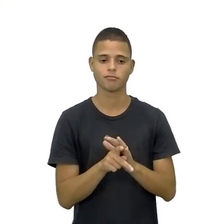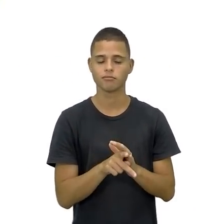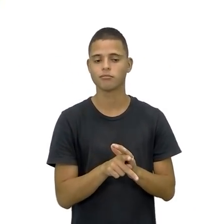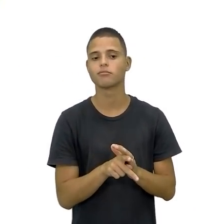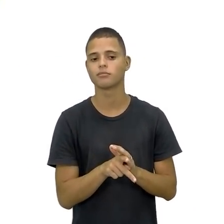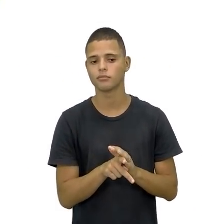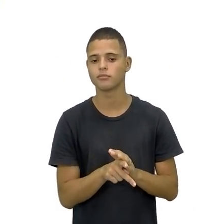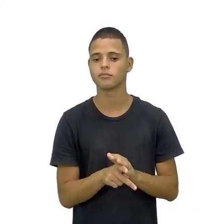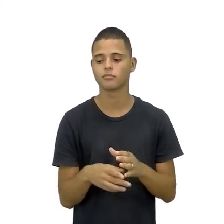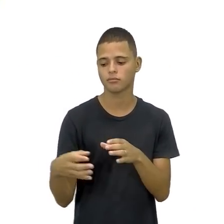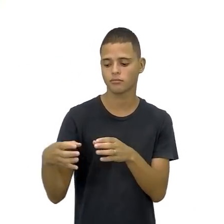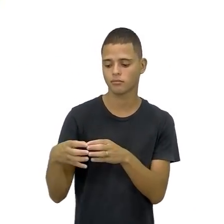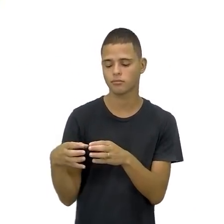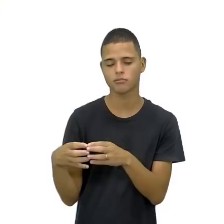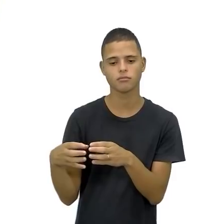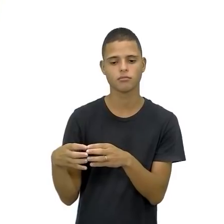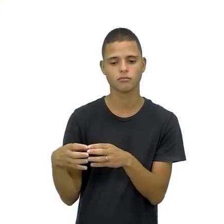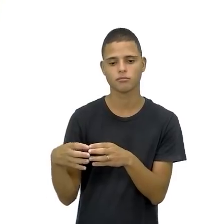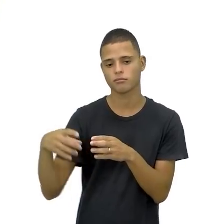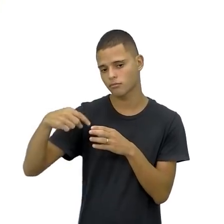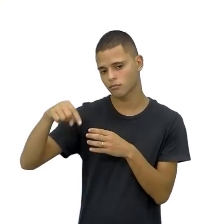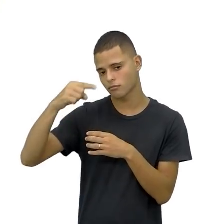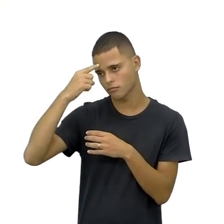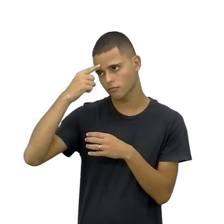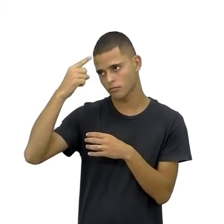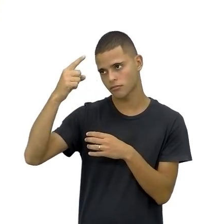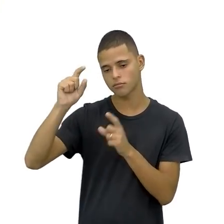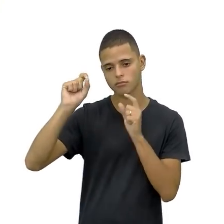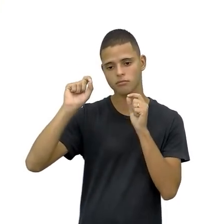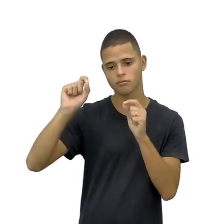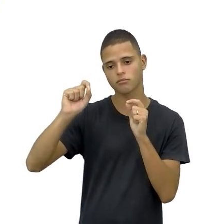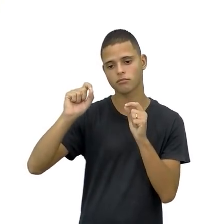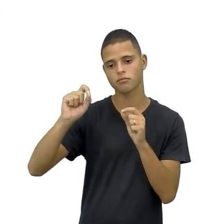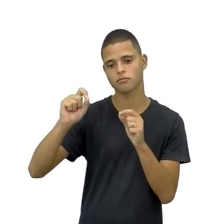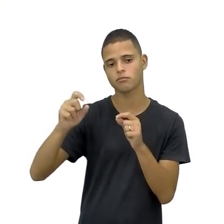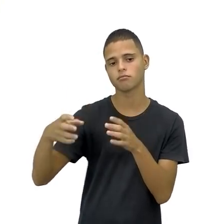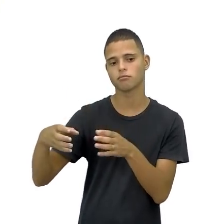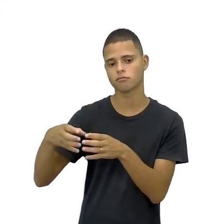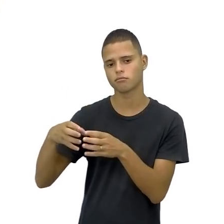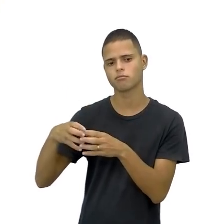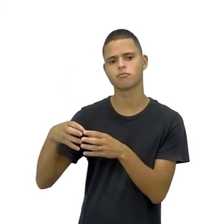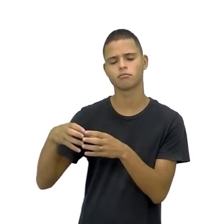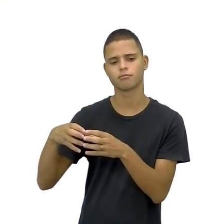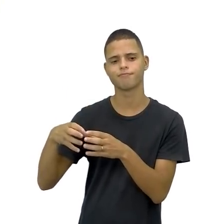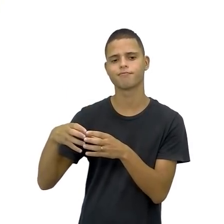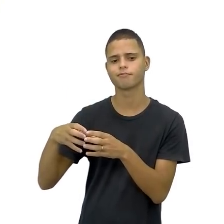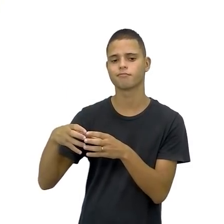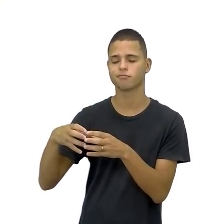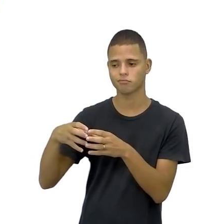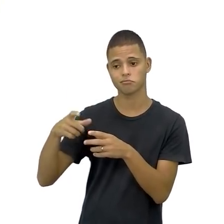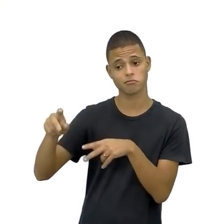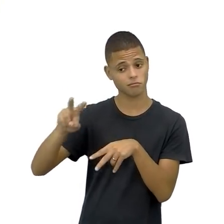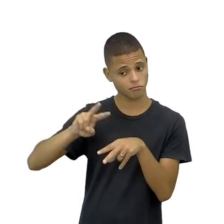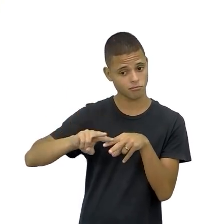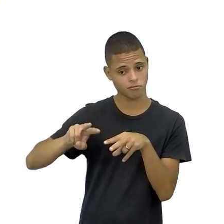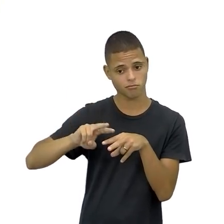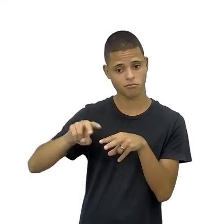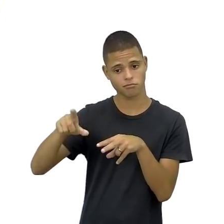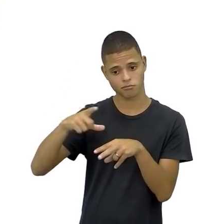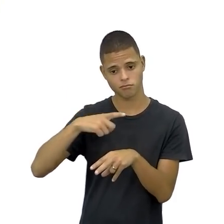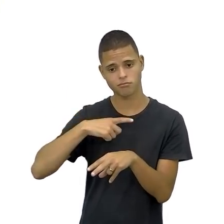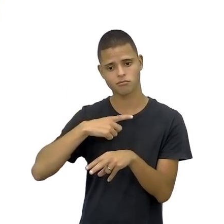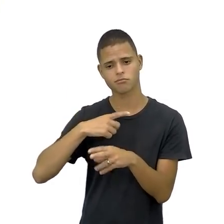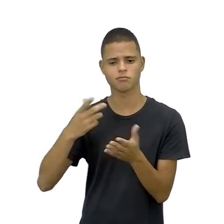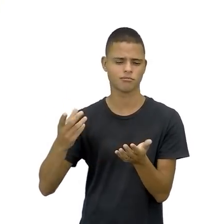séries, vamos pensar que aqui é uma turma muito, muito heterogênea, né? Que vem, como eu já disse,